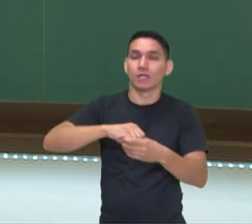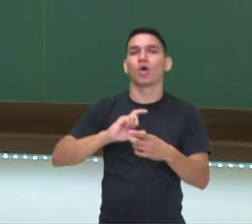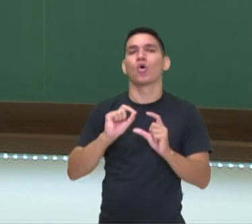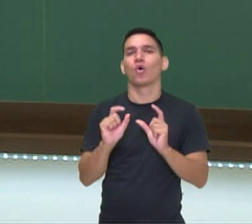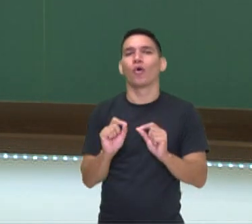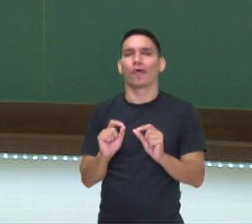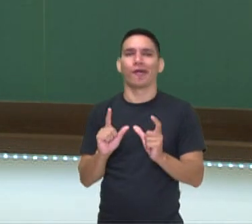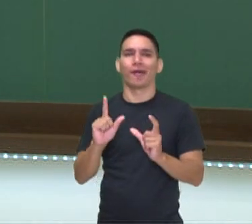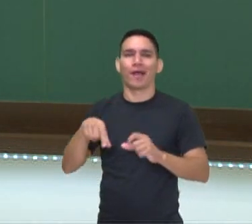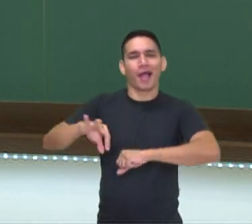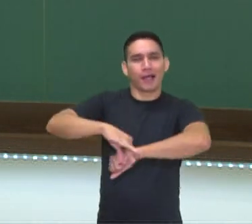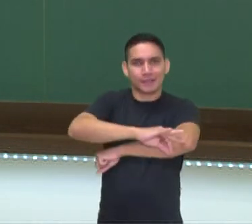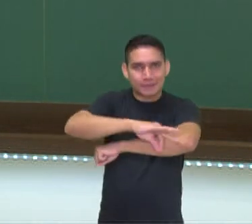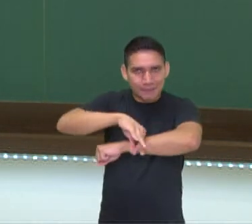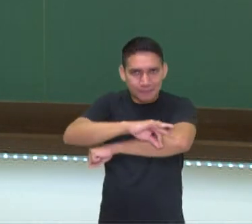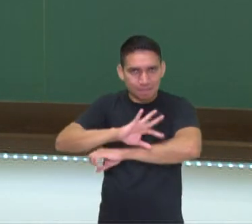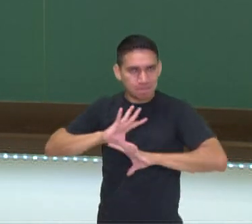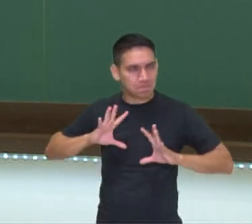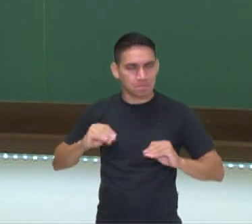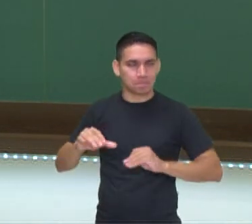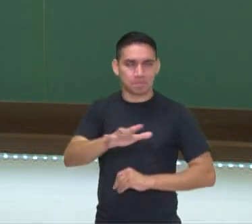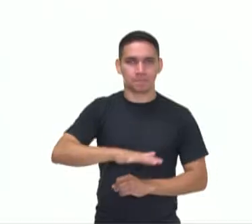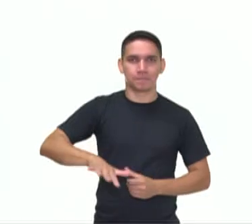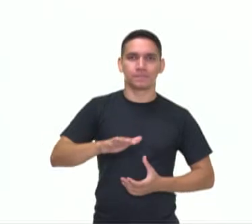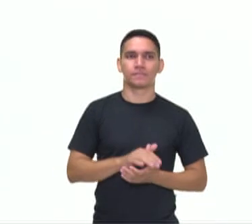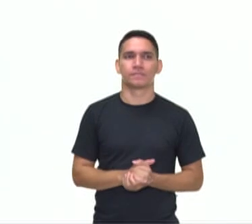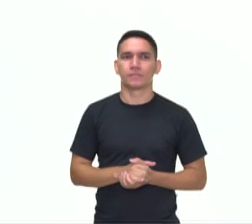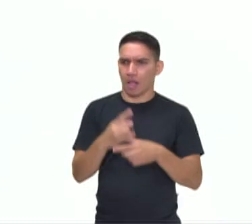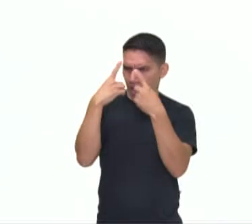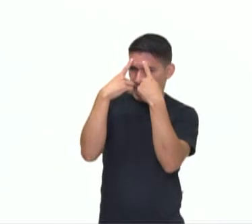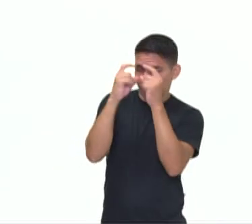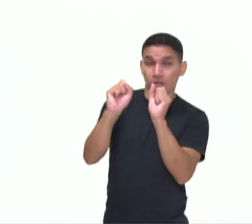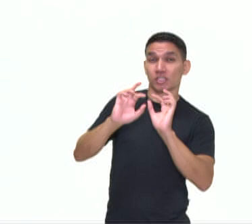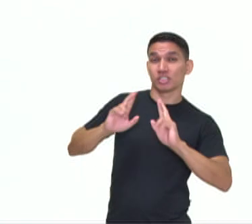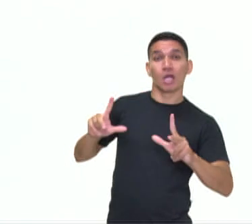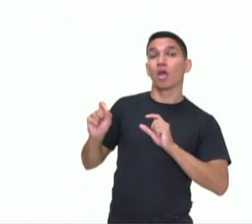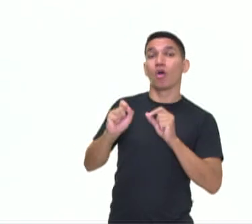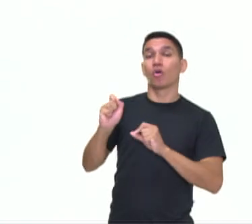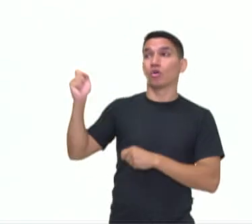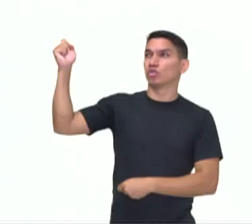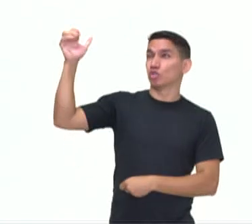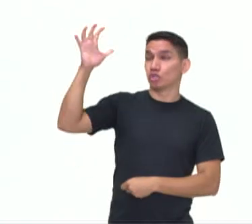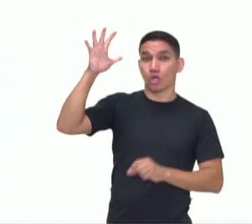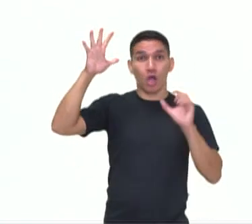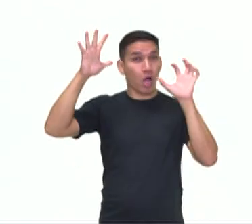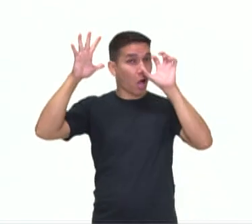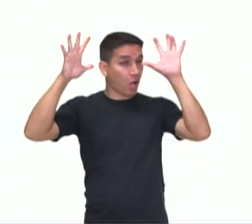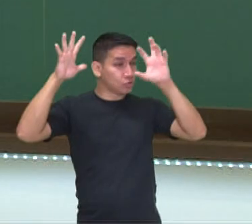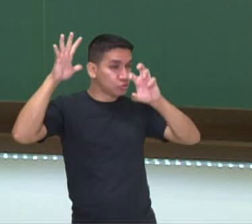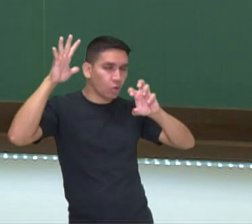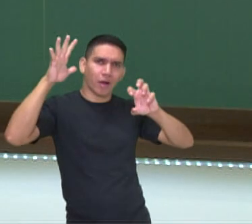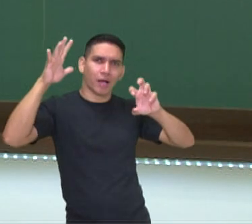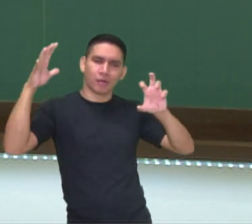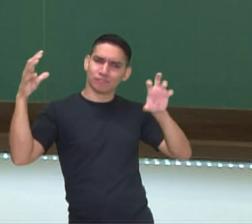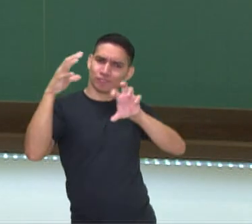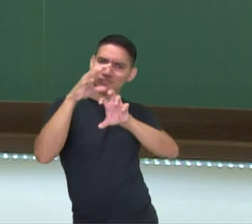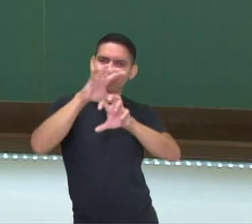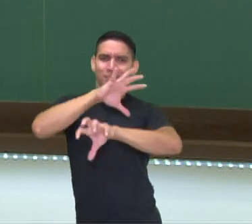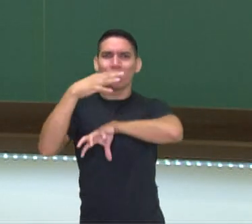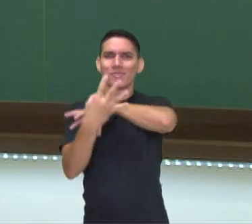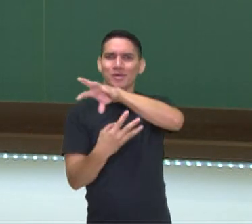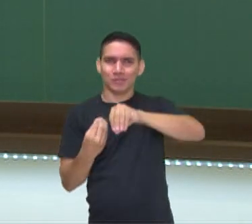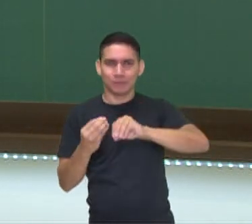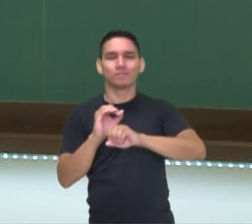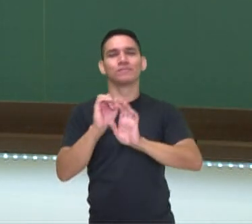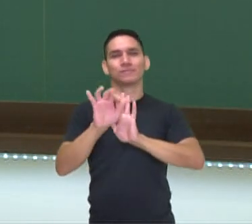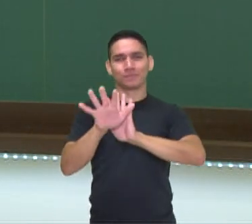da arquitetura em si. Tá? Violentos contrastes de luz e sombra, como a gente já falou, o claro e escuro, lá naquela primeira pergunta